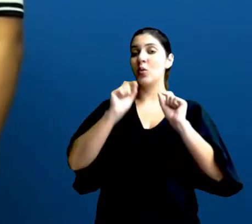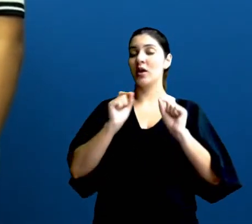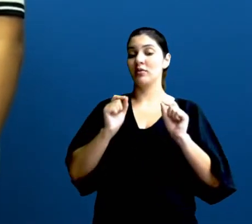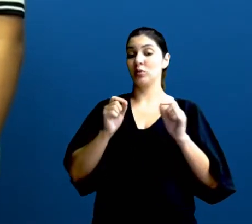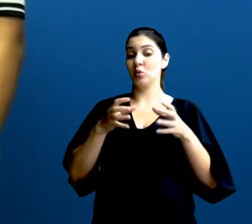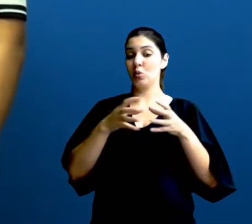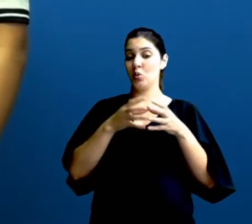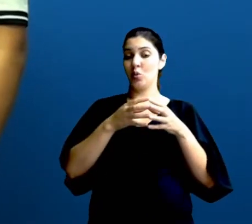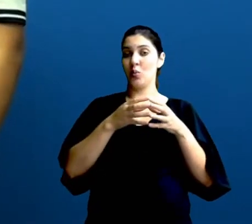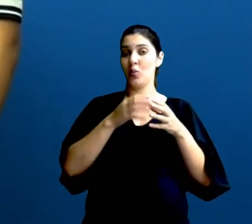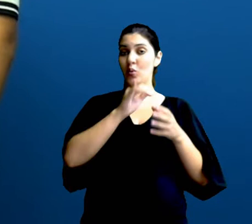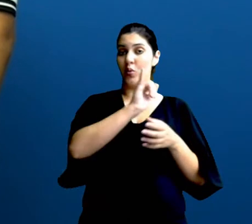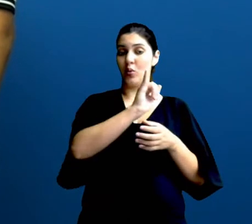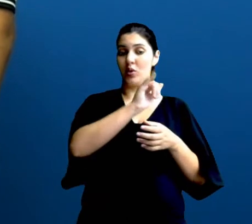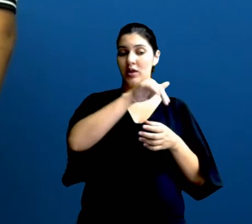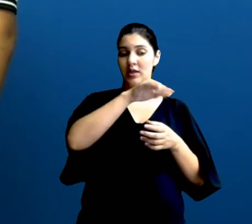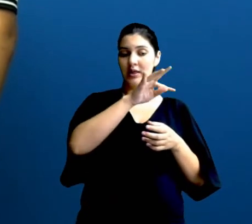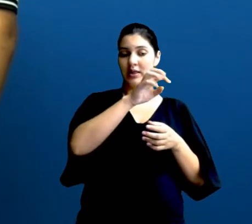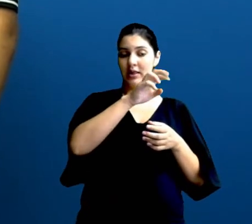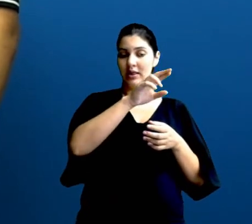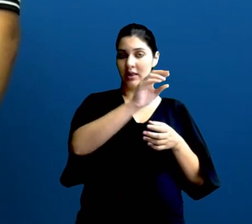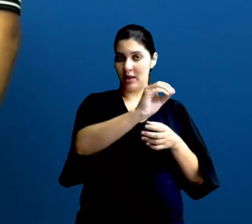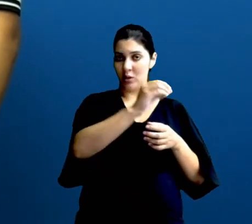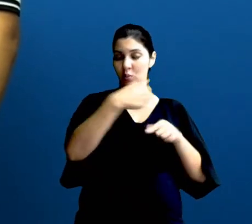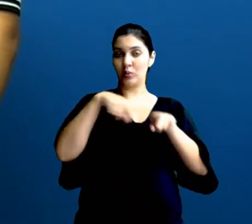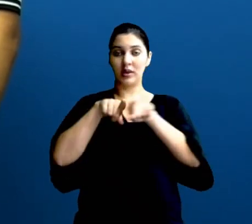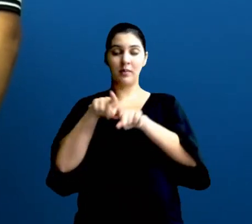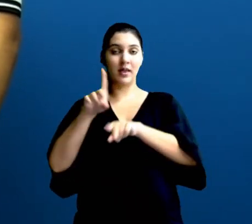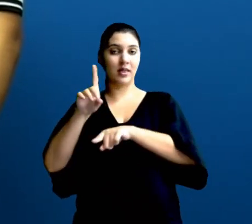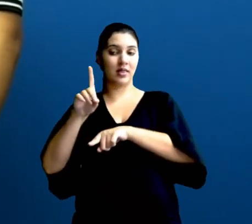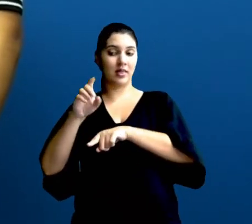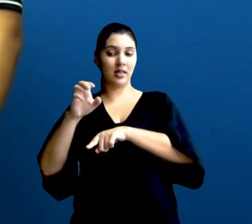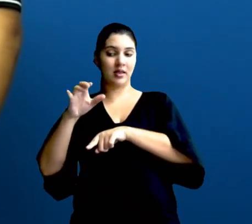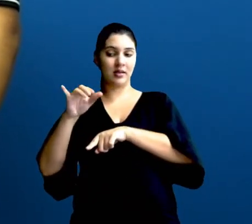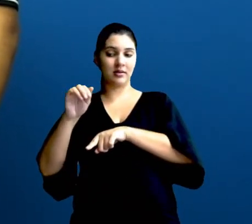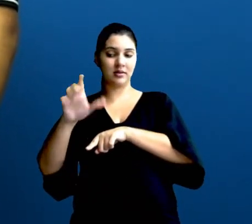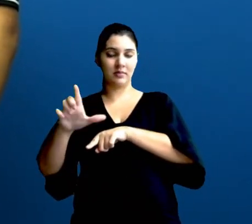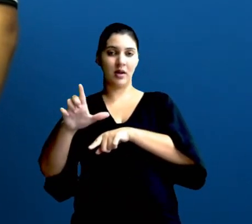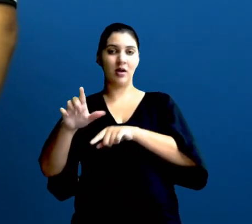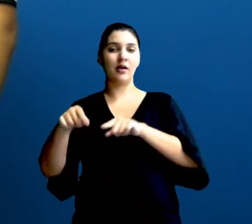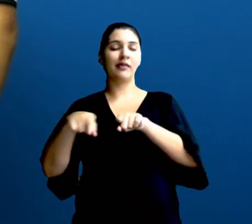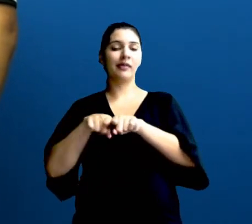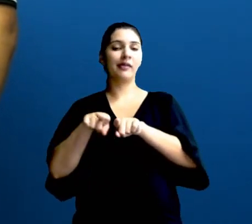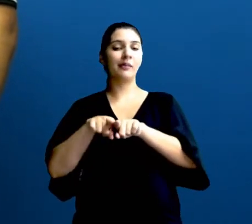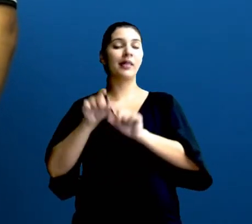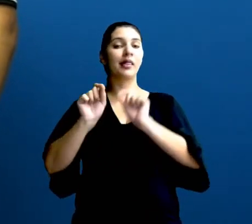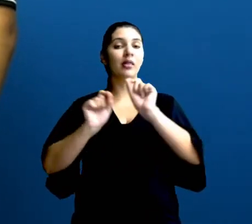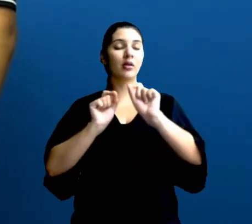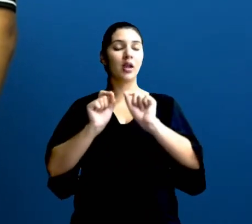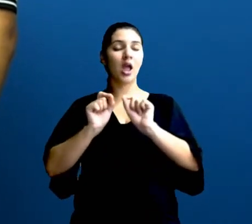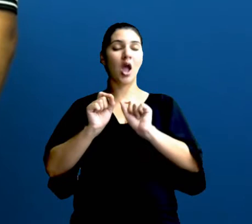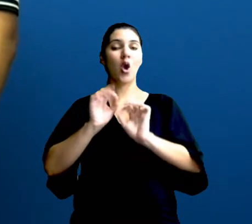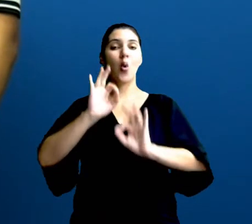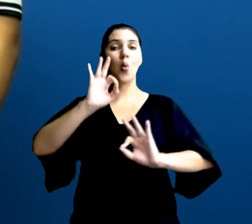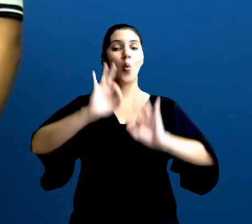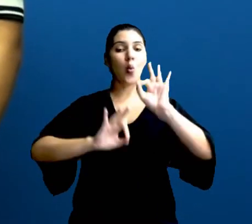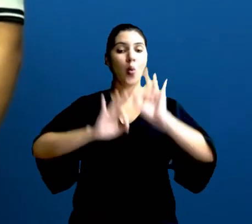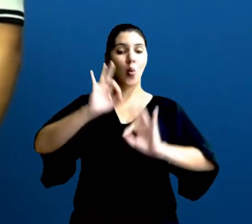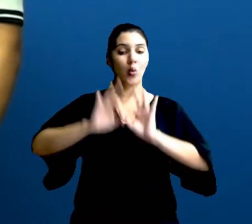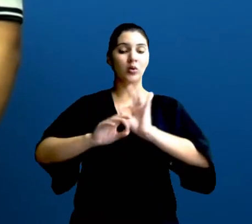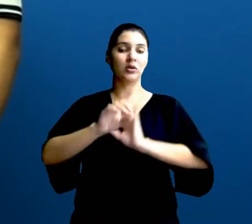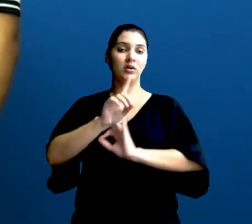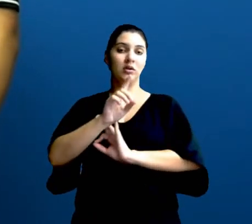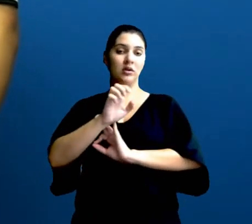inteiro e vamos ter a parte do decimal, tá certo? E tem as ordens desses decimais, tá certo? A